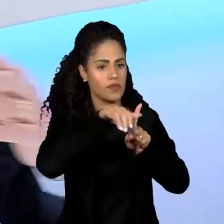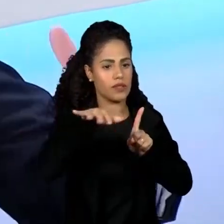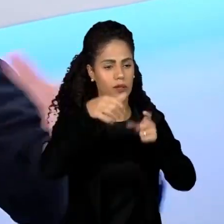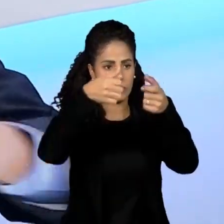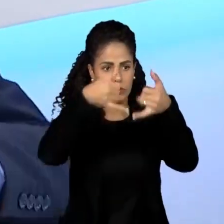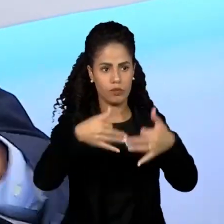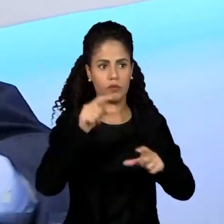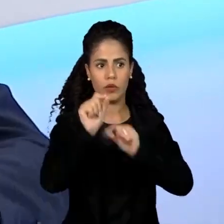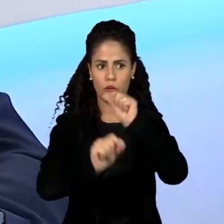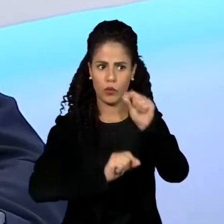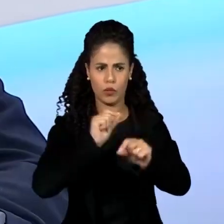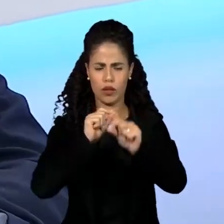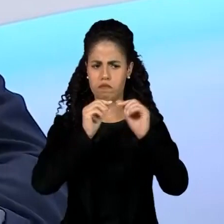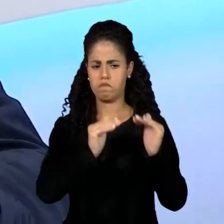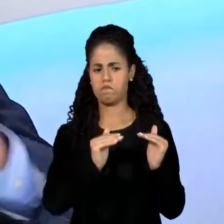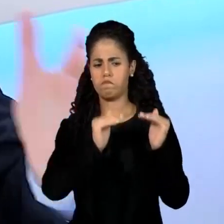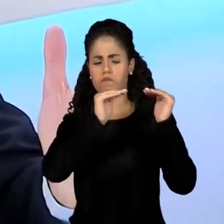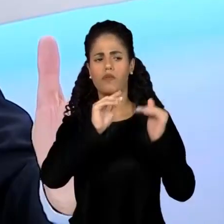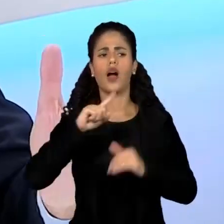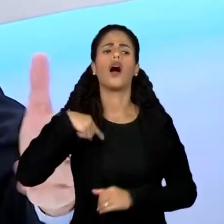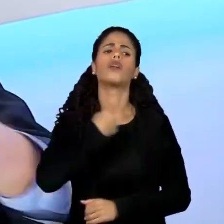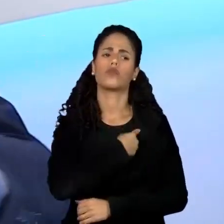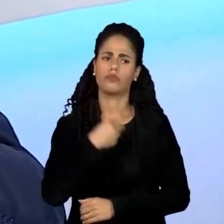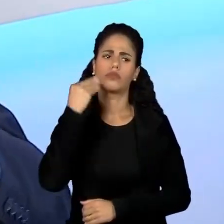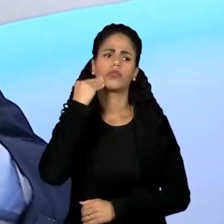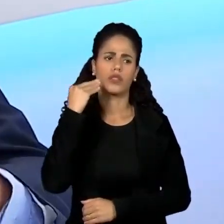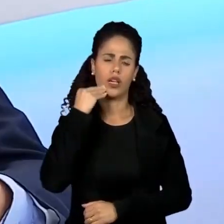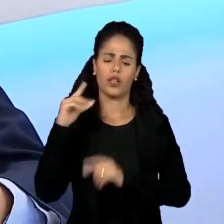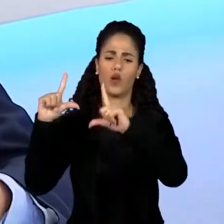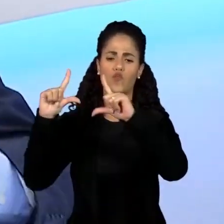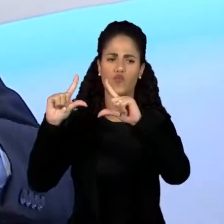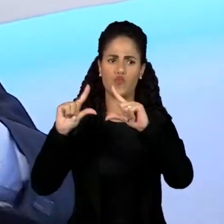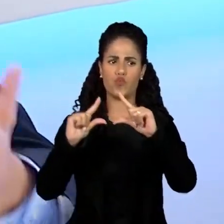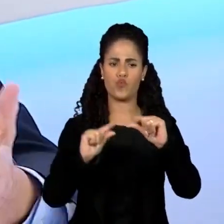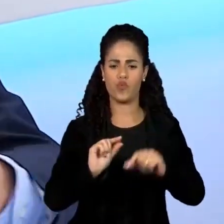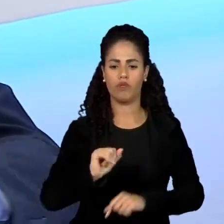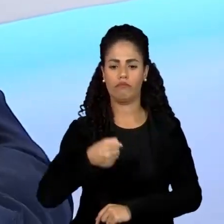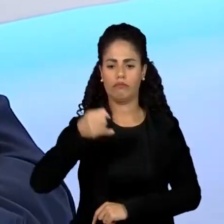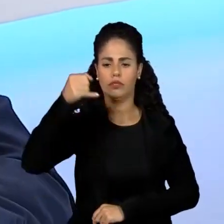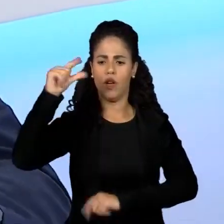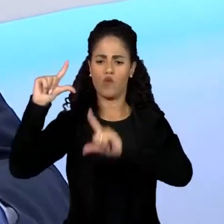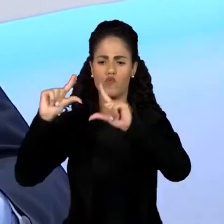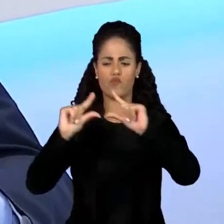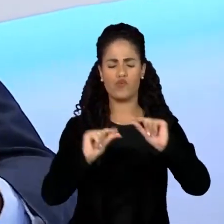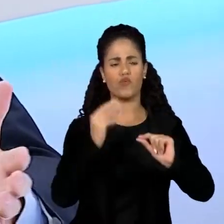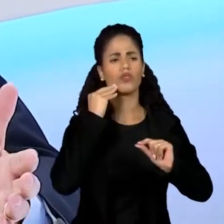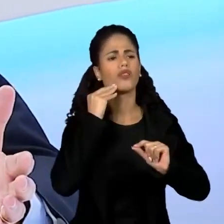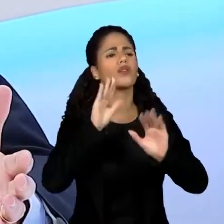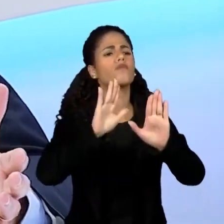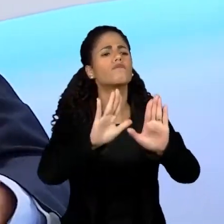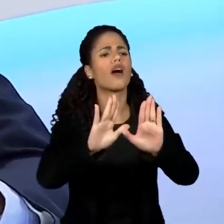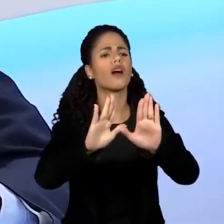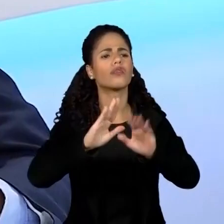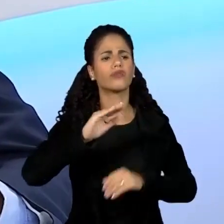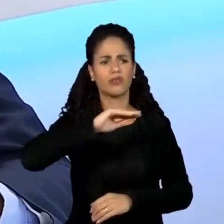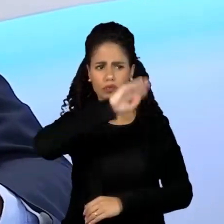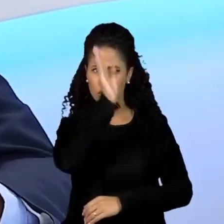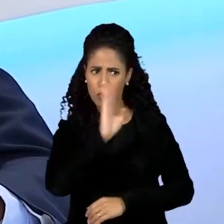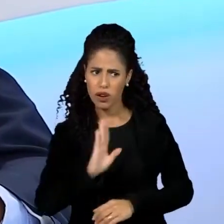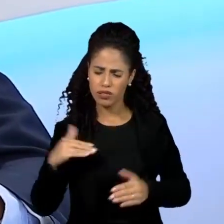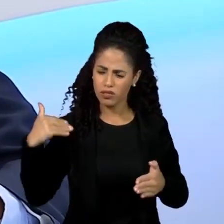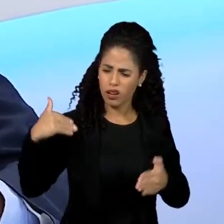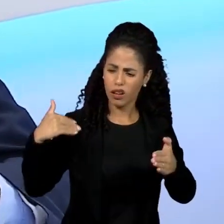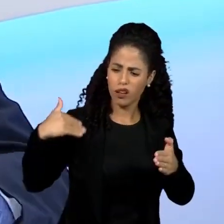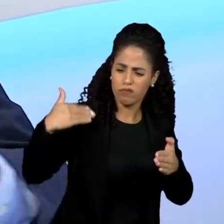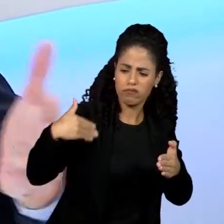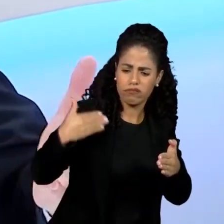diz, as autoridades dizem, olha, a gente também tem o desejo de baixar a taxa de juros, que é muito alta, mas o Brasil tem um histórico complicado com inflação